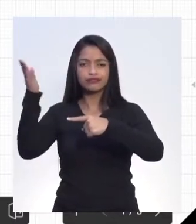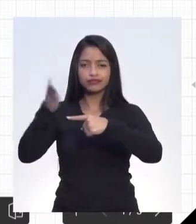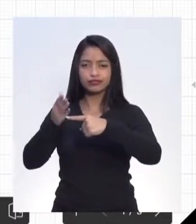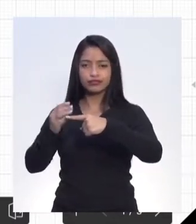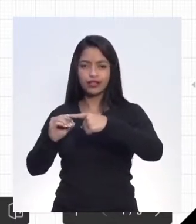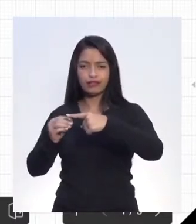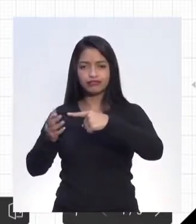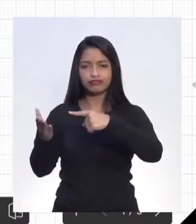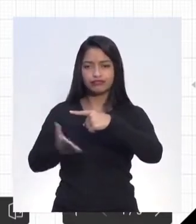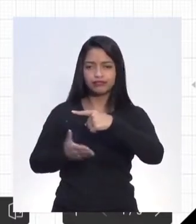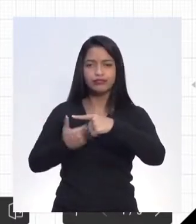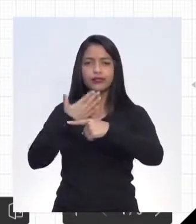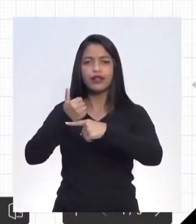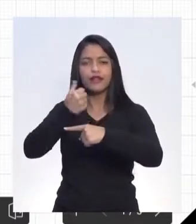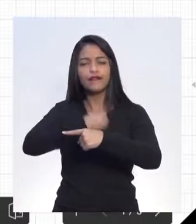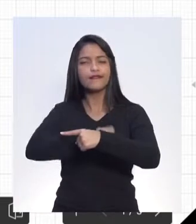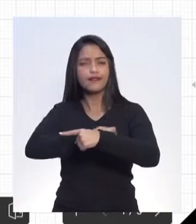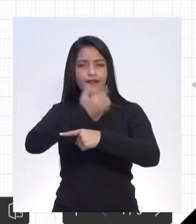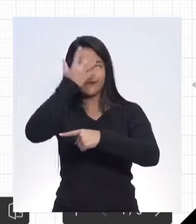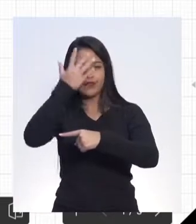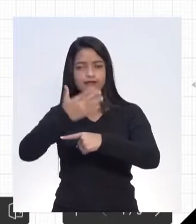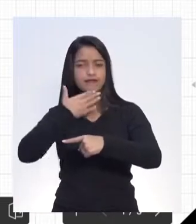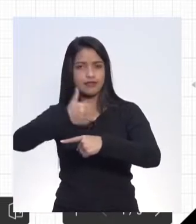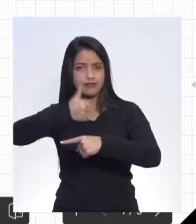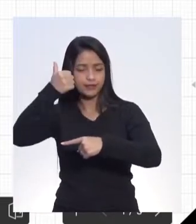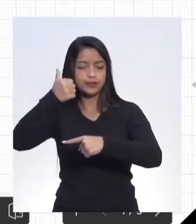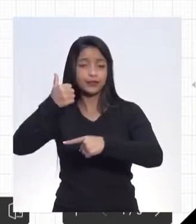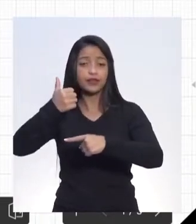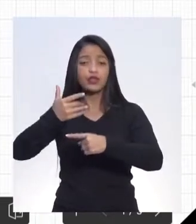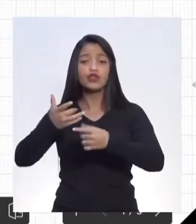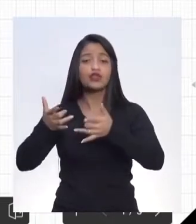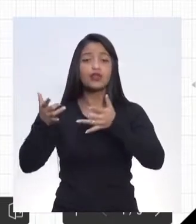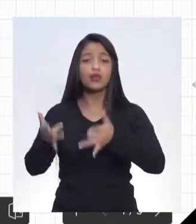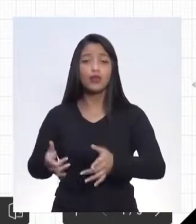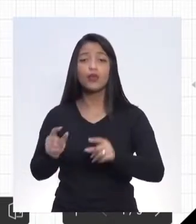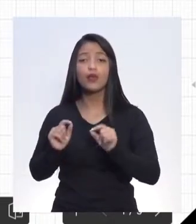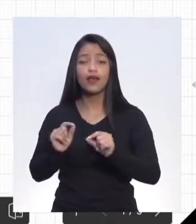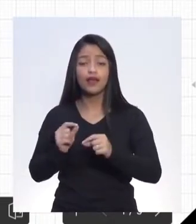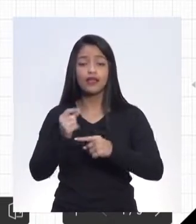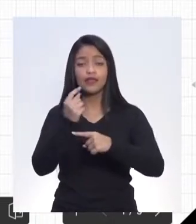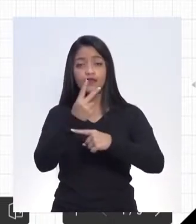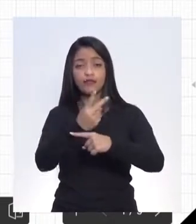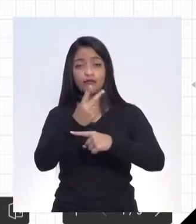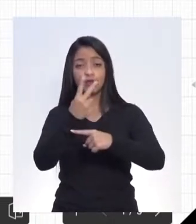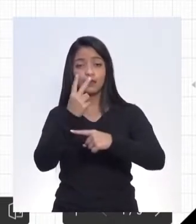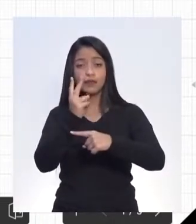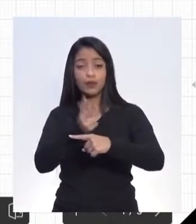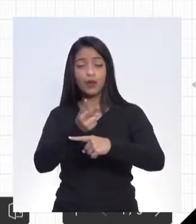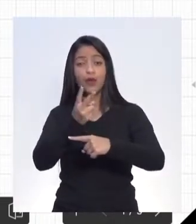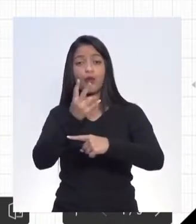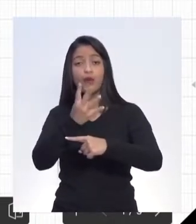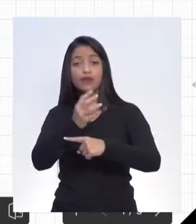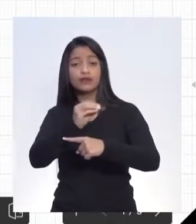vida. Tá? Sobrou-nos quem? 2.400 dividido por 2. Parabéns a todos que